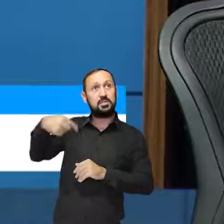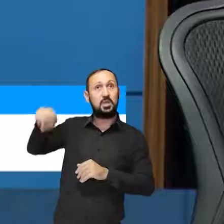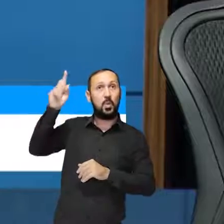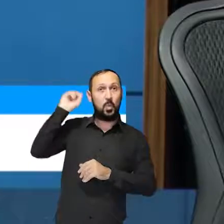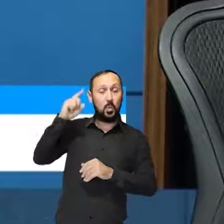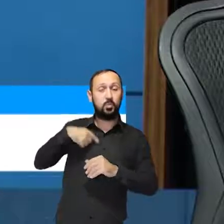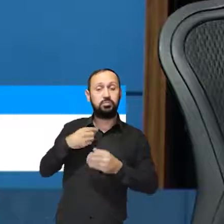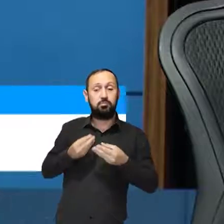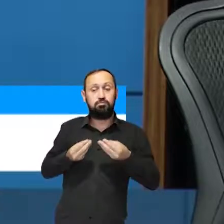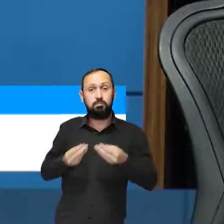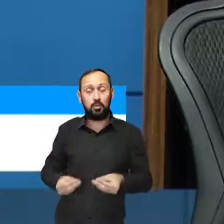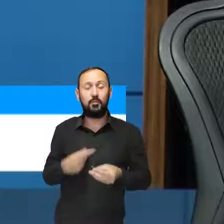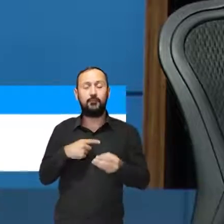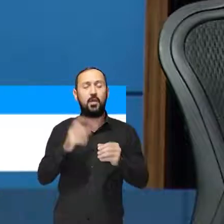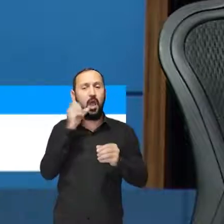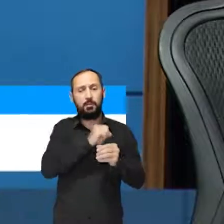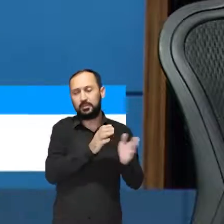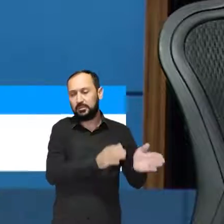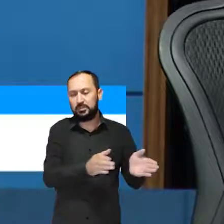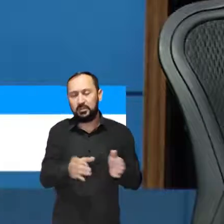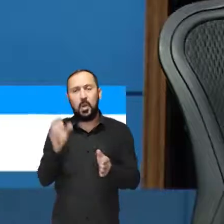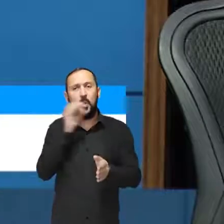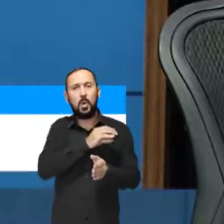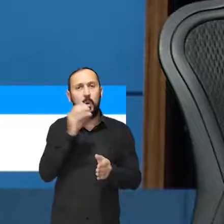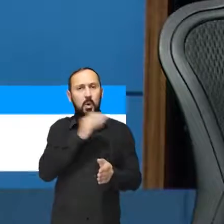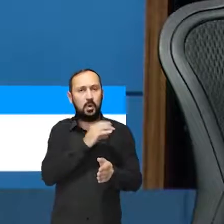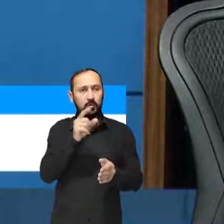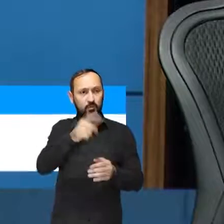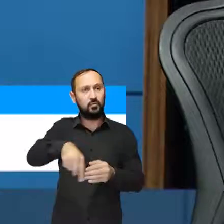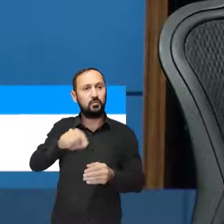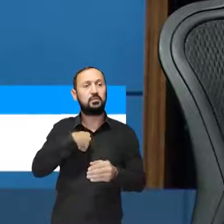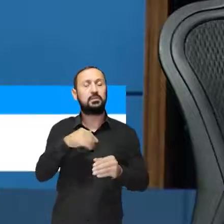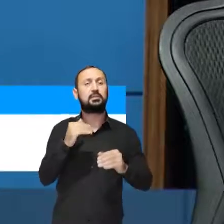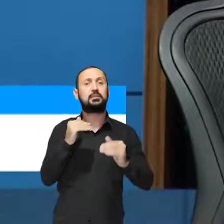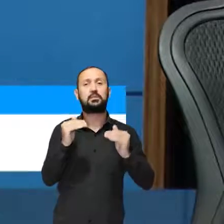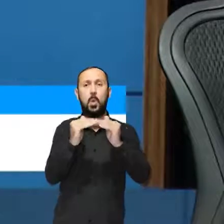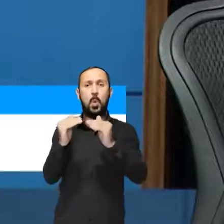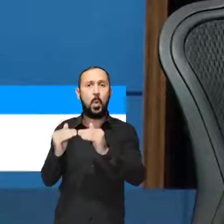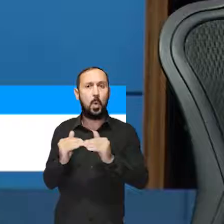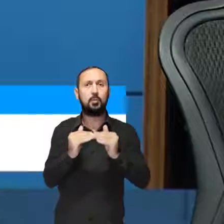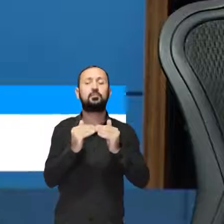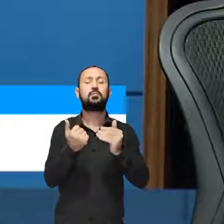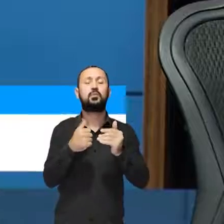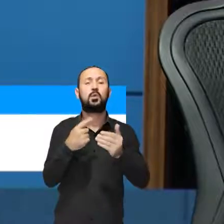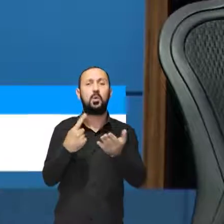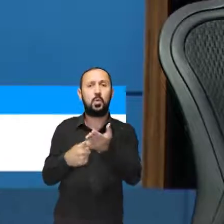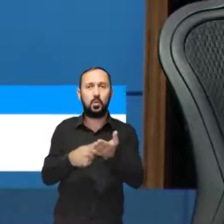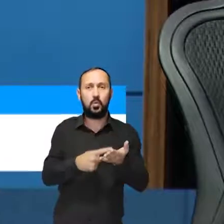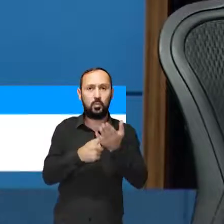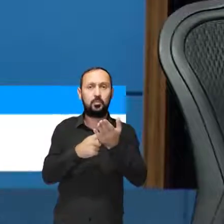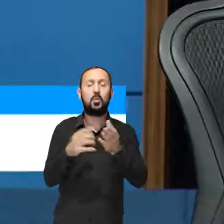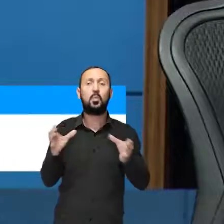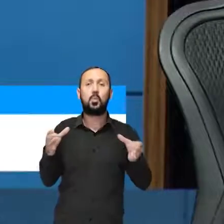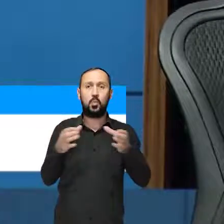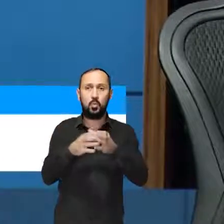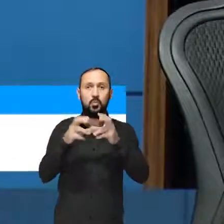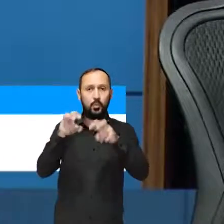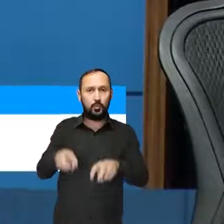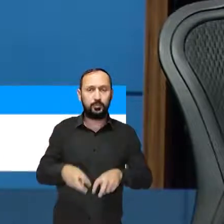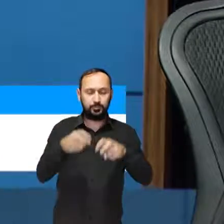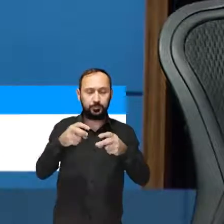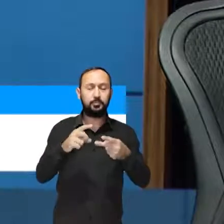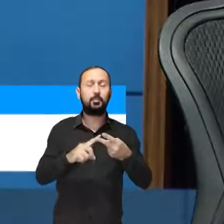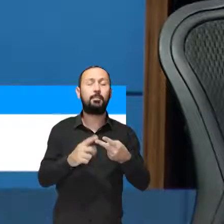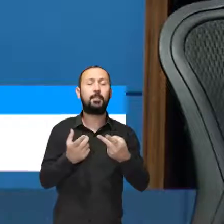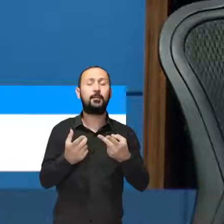na segunda-feira passada aqui nessa casa, tramitou em regime de urgência com a aquiescência dos pares, foi negociado com o